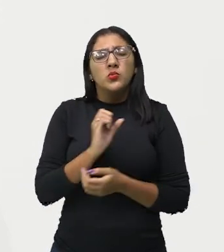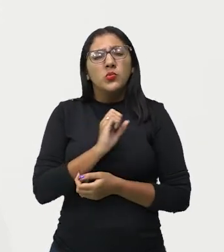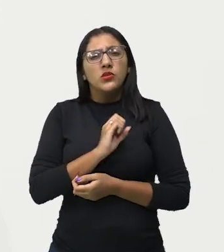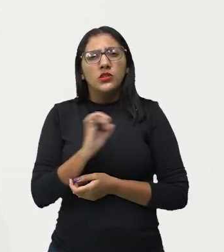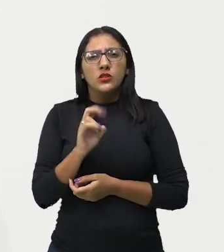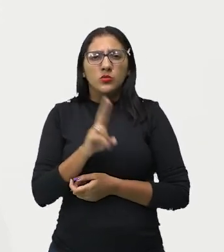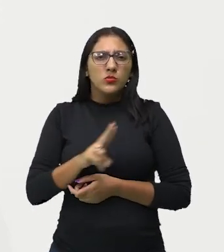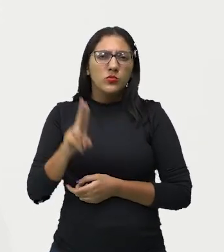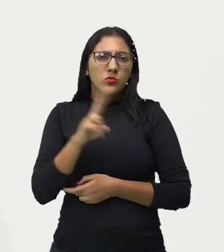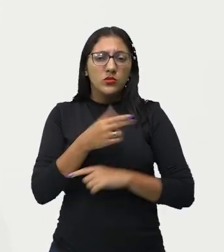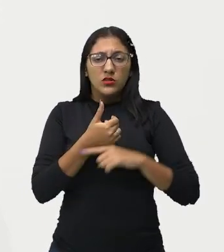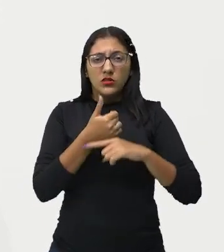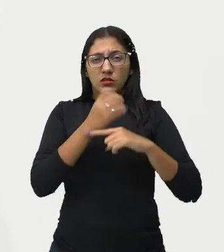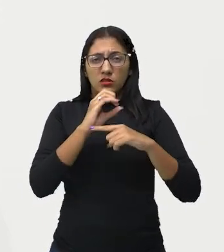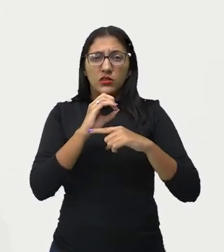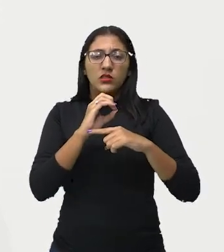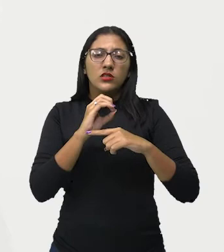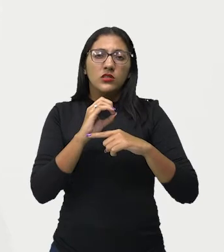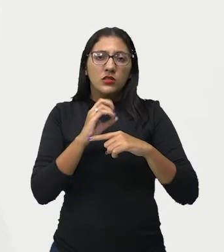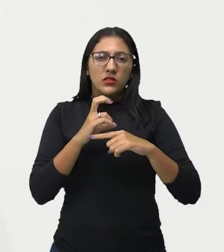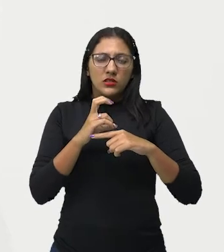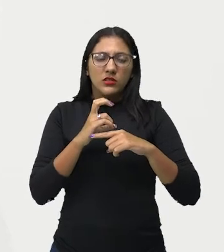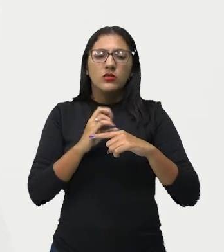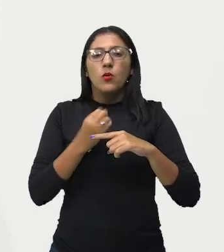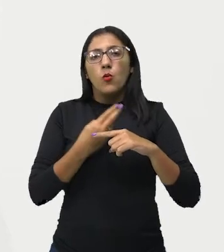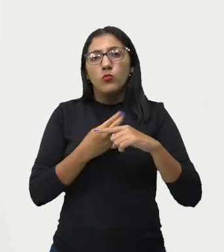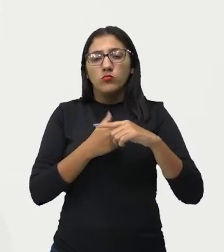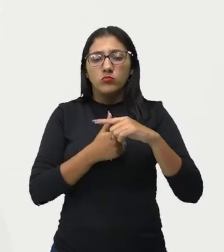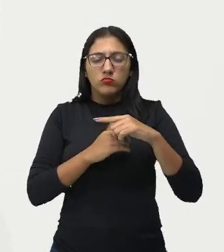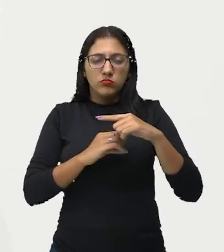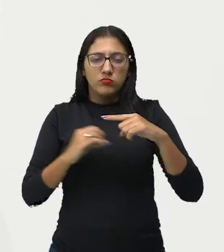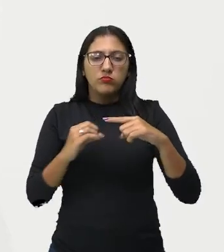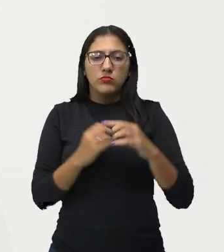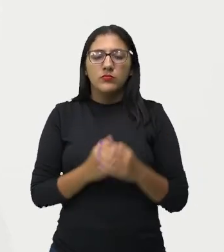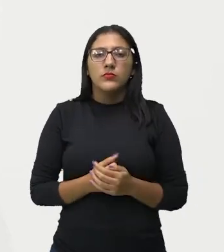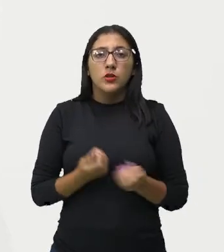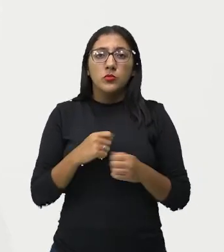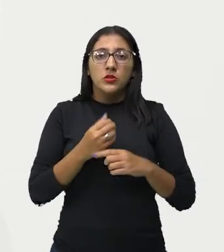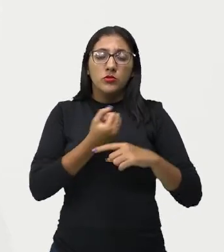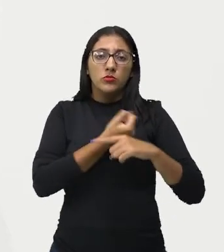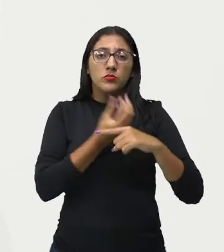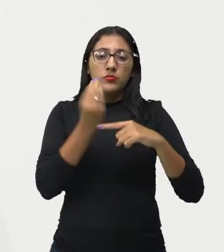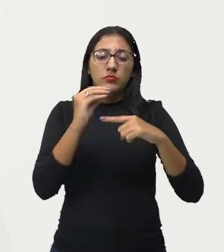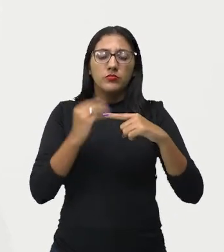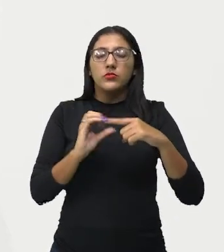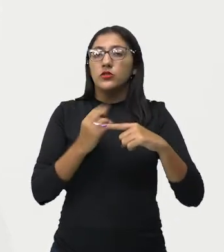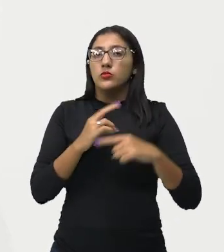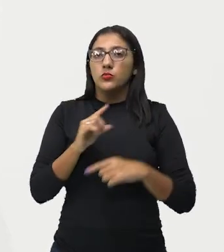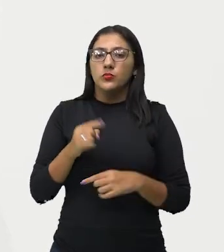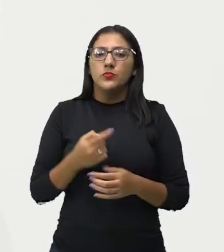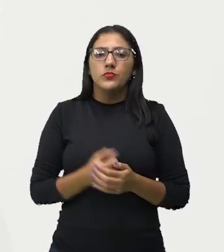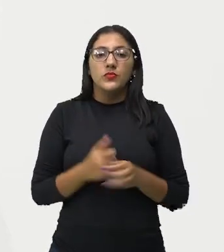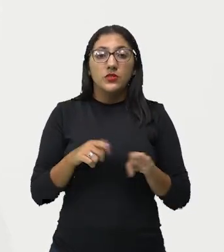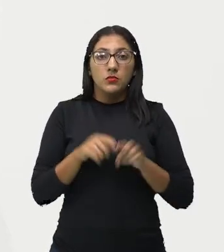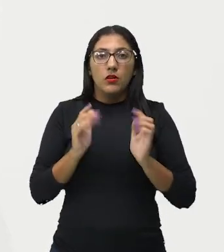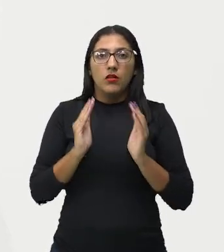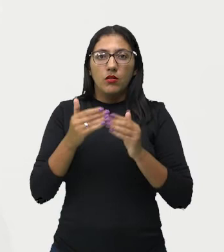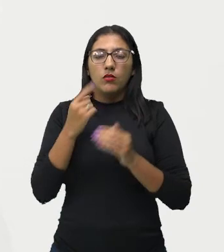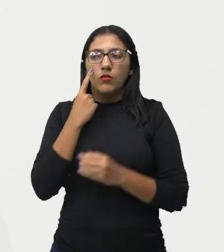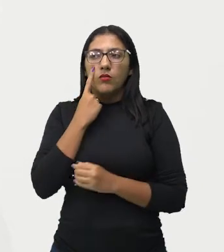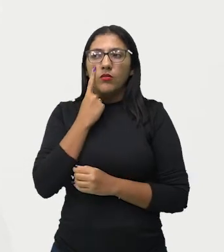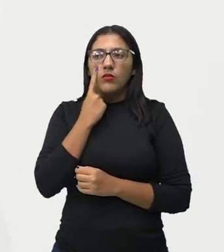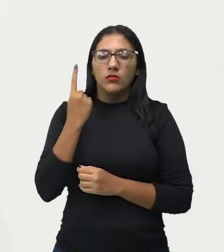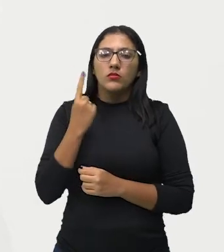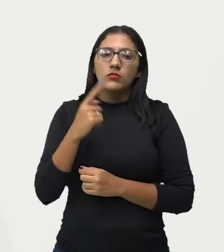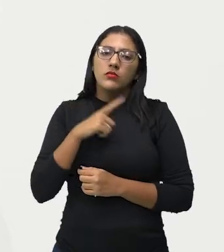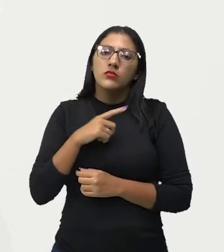15% usando o símbolo da porcentagem, como também utilizar a fração. Mas eu vou te chamar a atenção para essa representação aqui, ó,